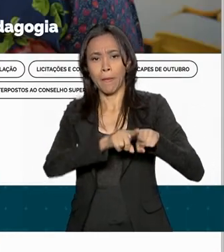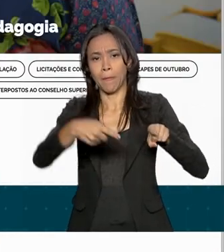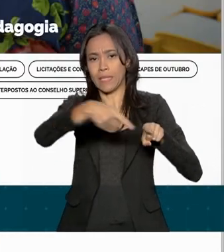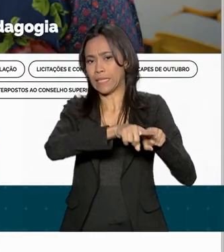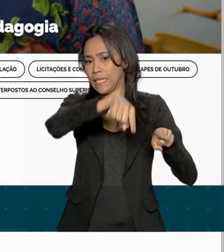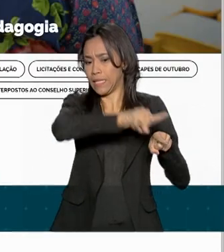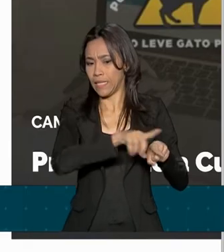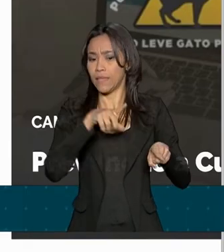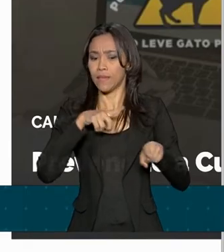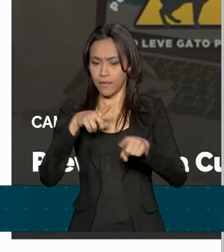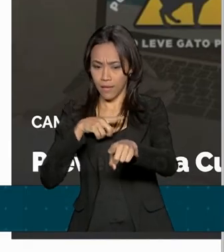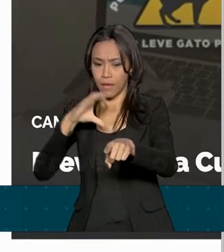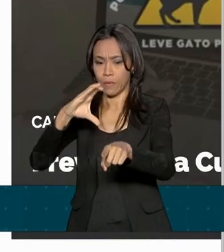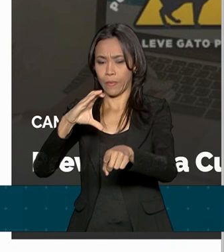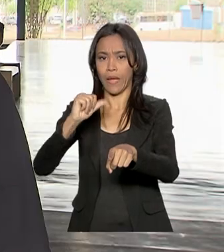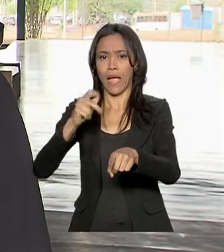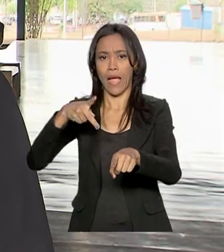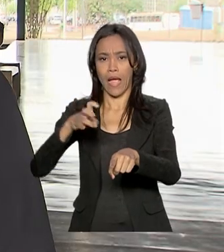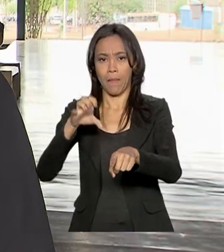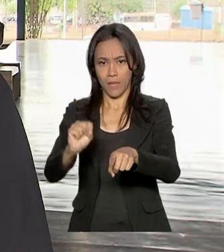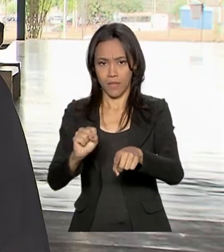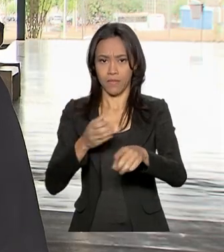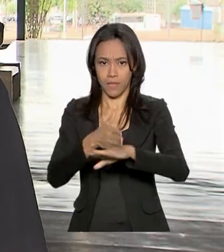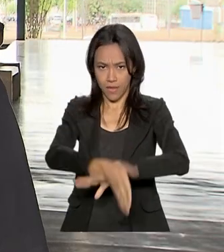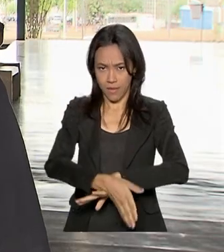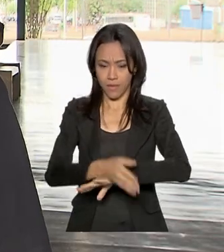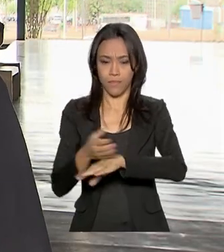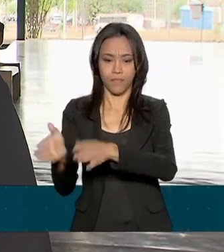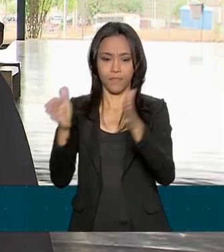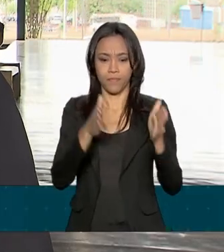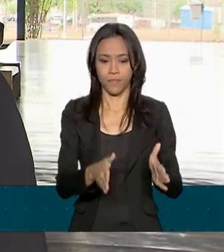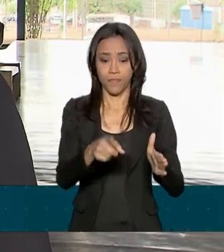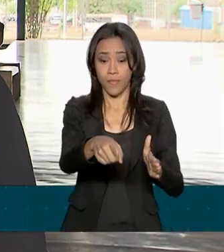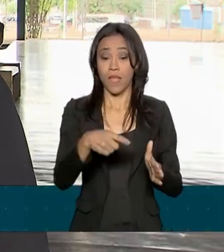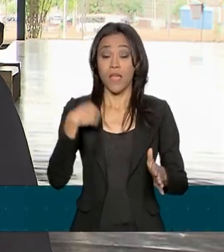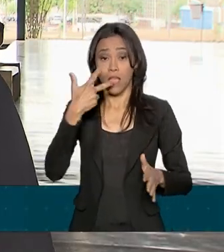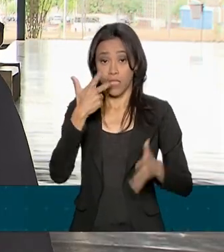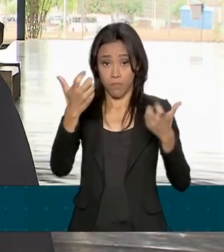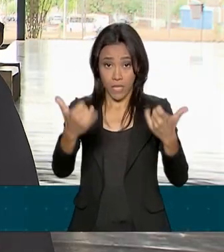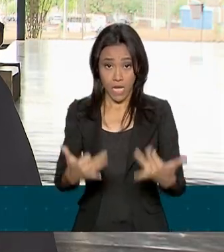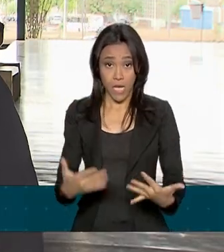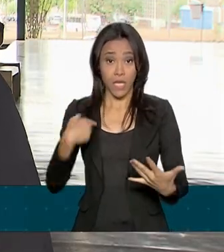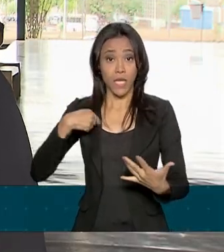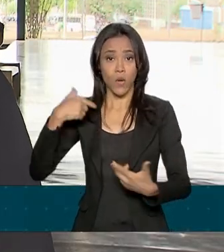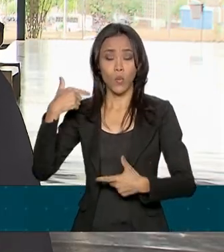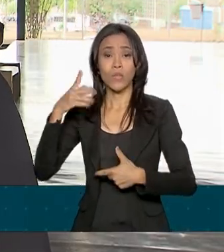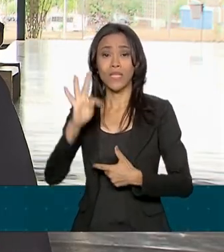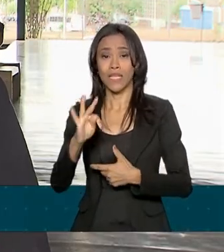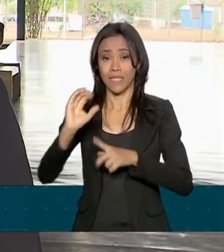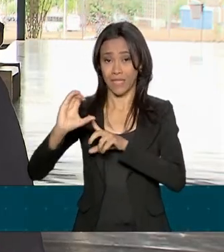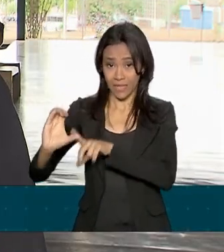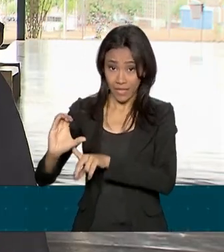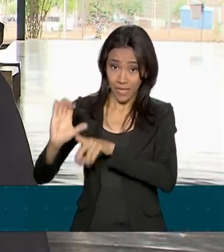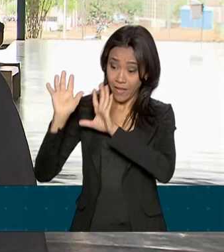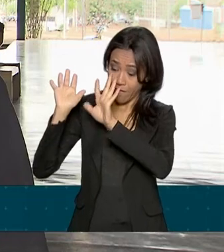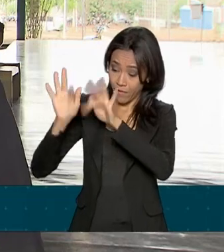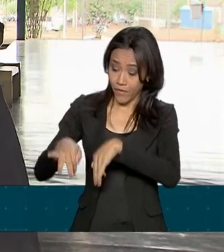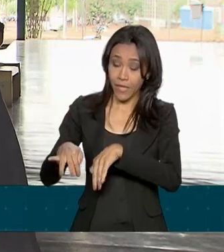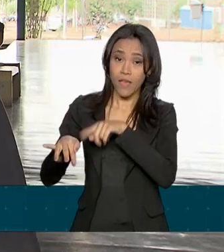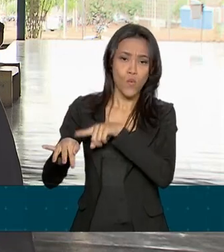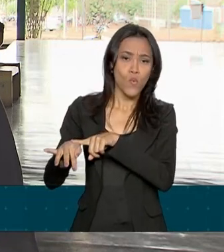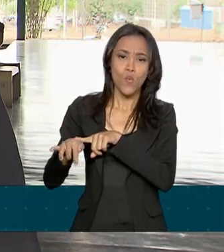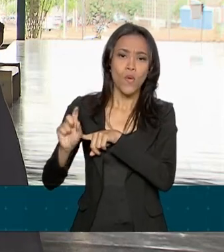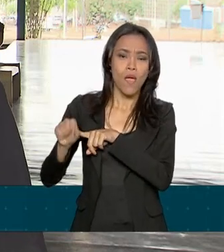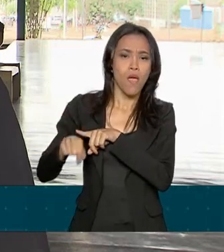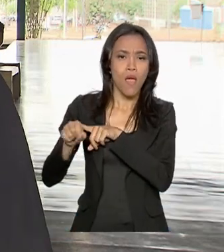página do CAPES na internet. Quando eles forem fazer o trabalho final, que é uma das exigências do curso, esse trabalho final já vai levar